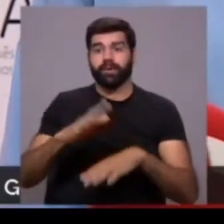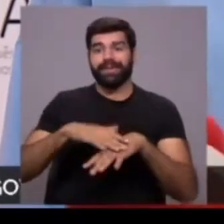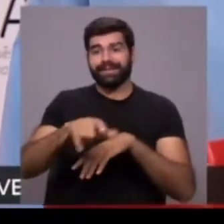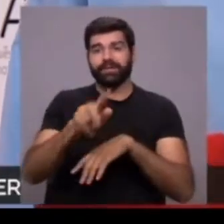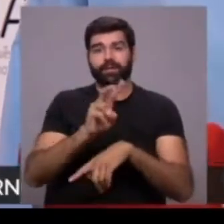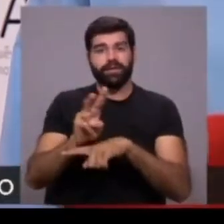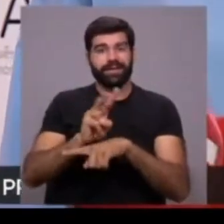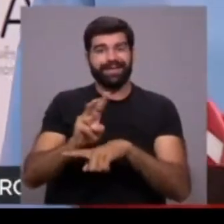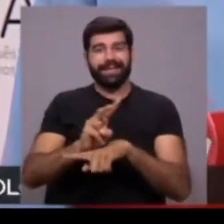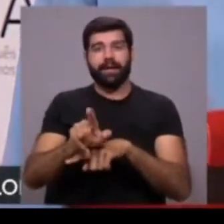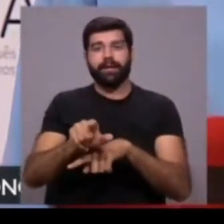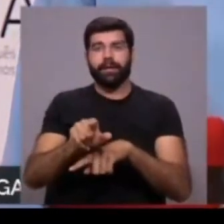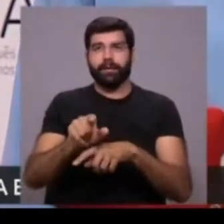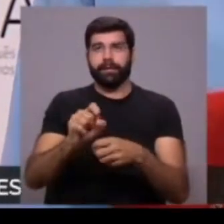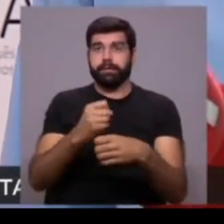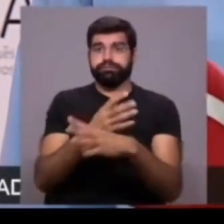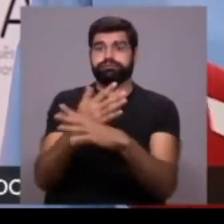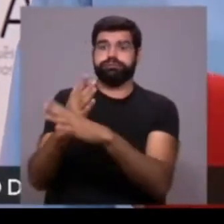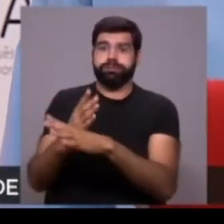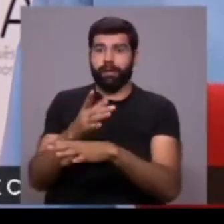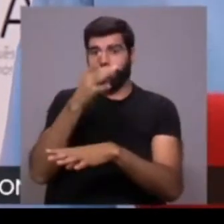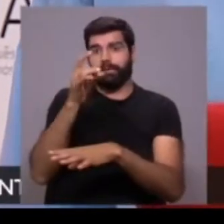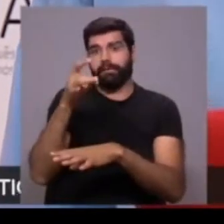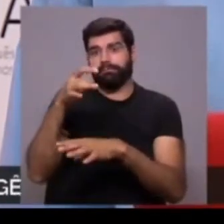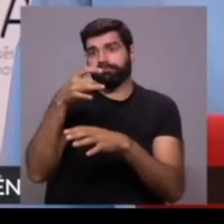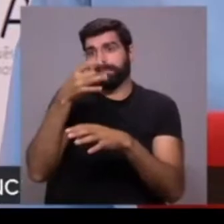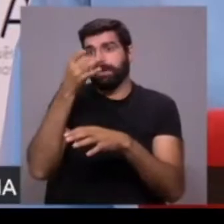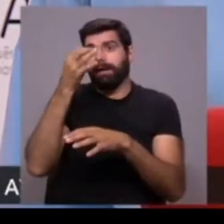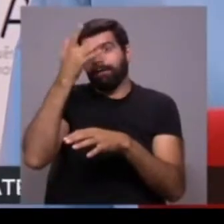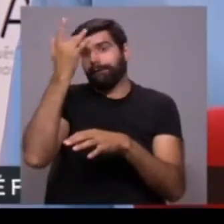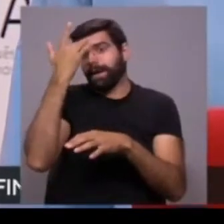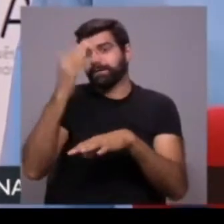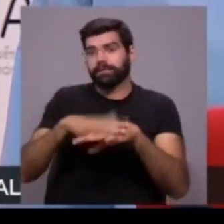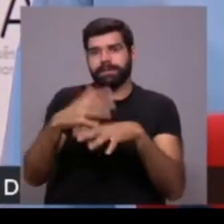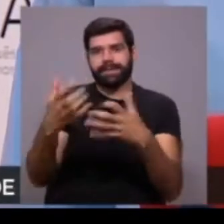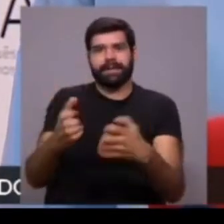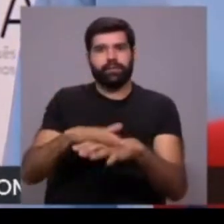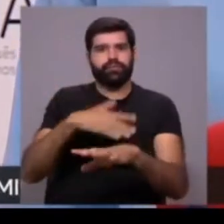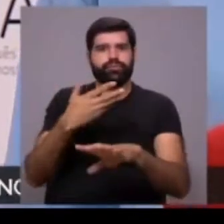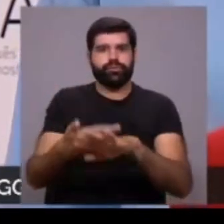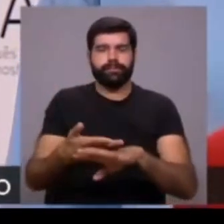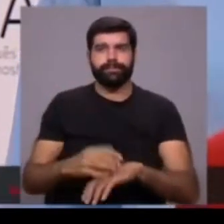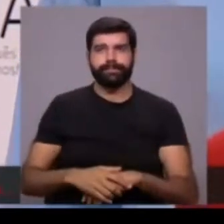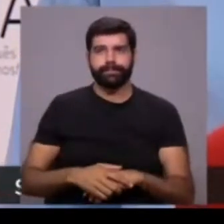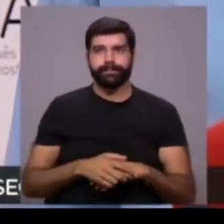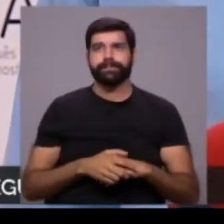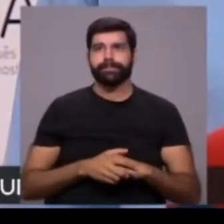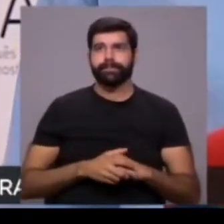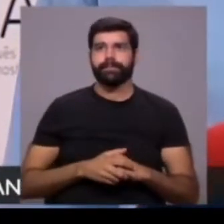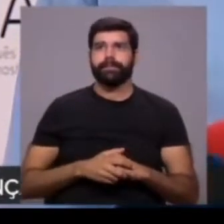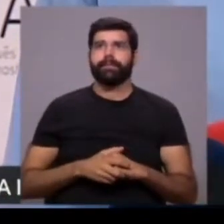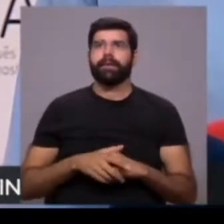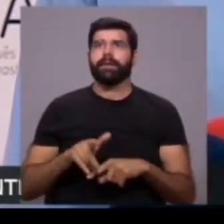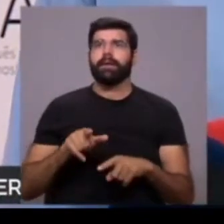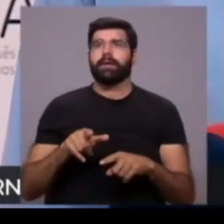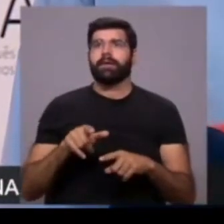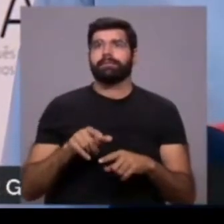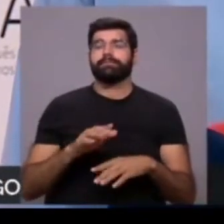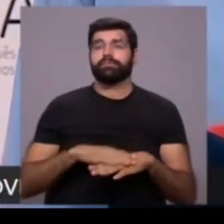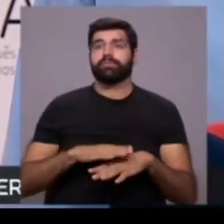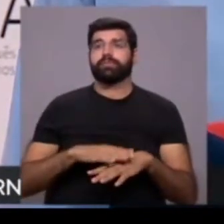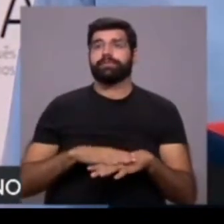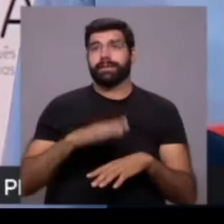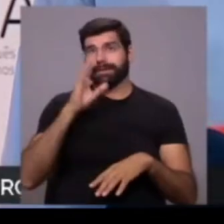é mais comestível ainda portanto mais seca do que se não estivesse num diversas um período tão prolongado